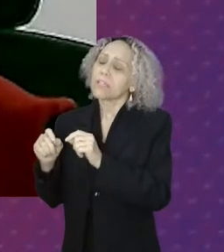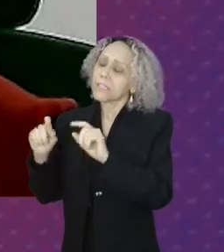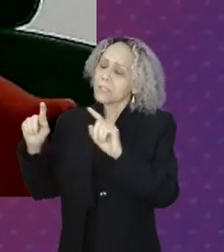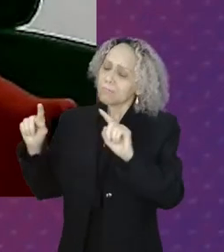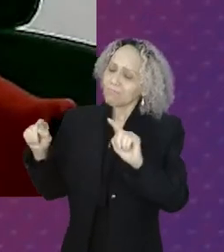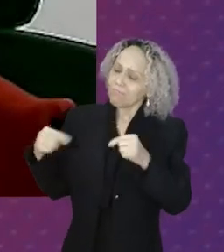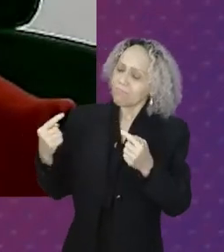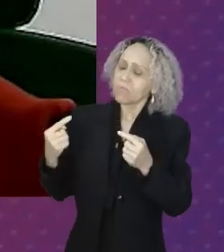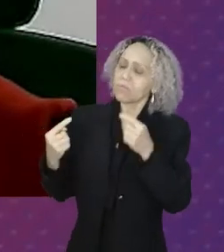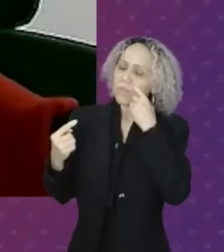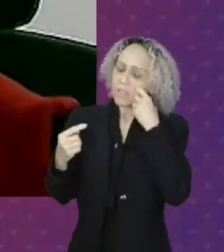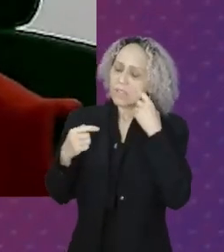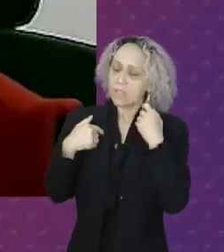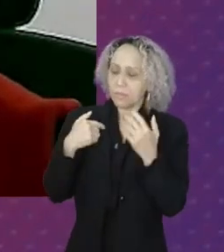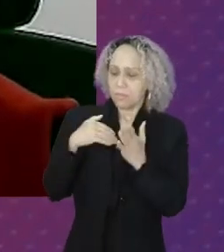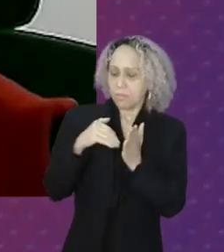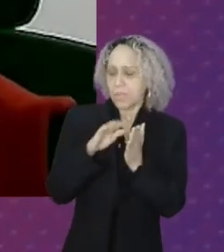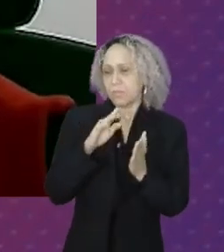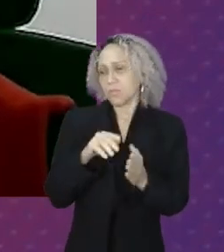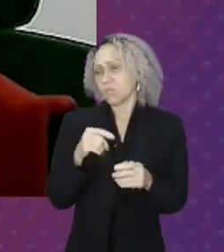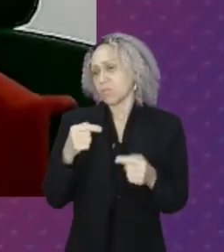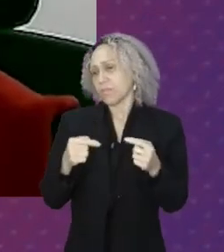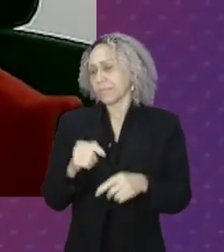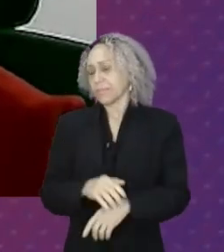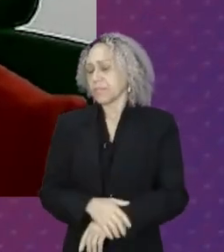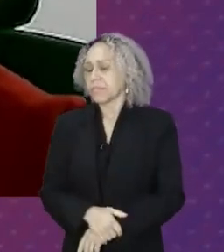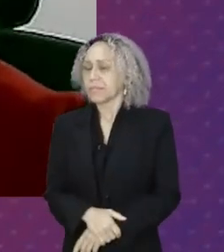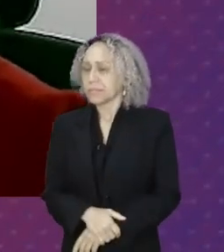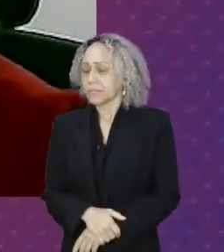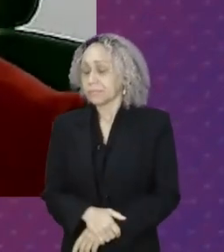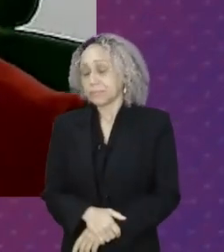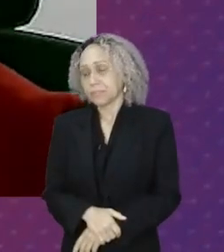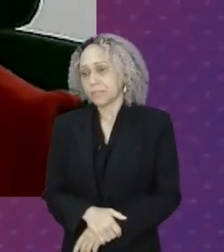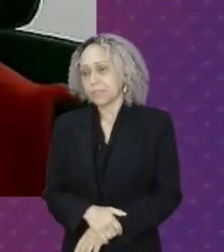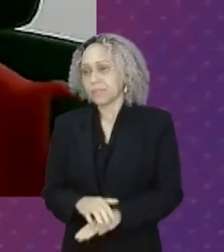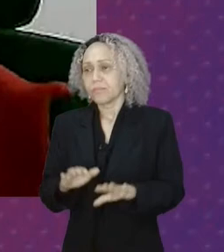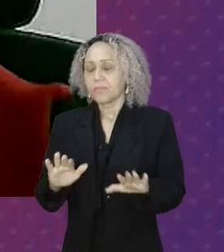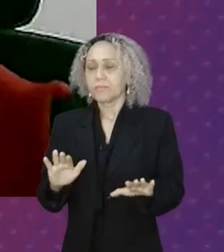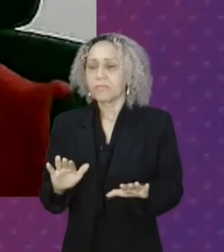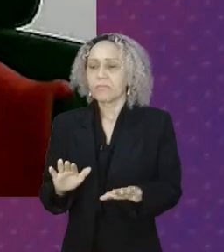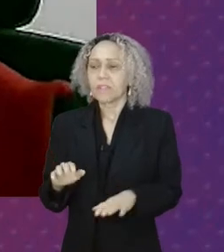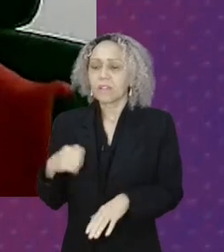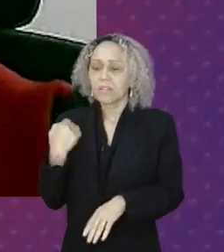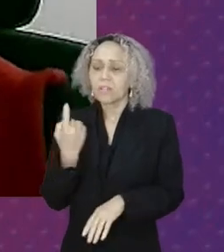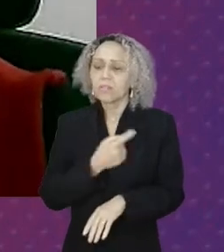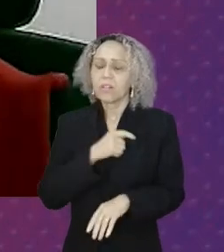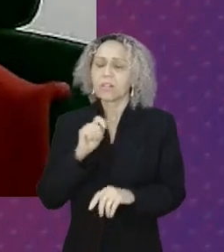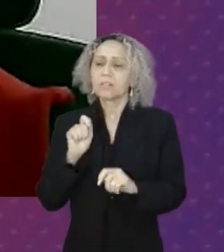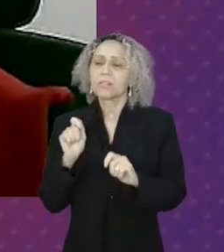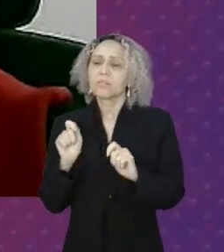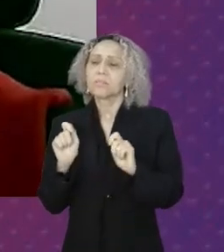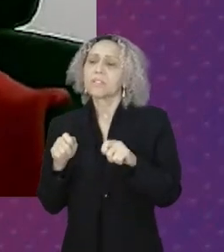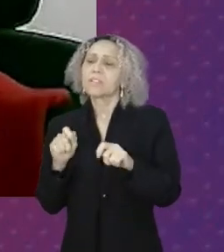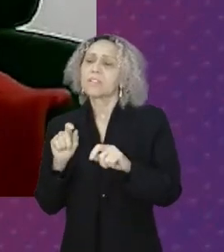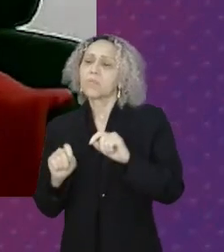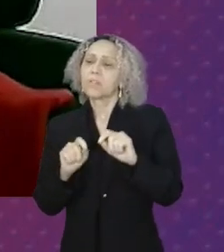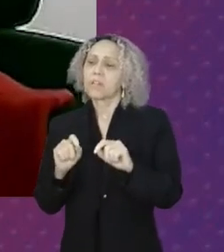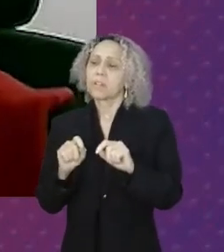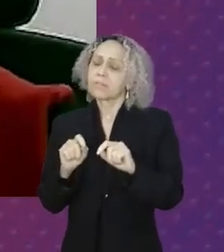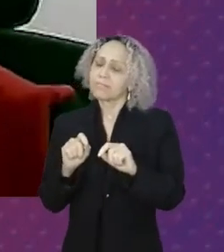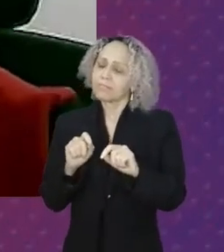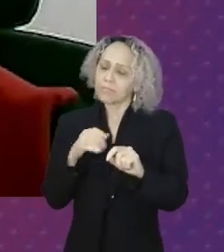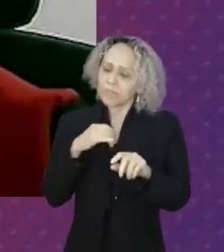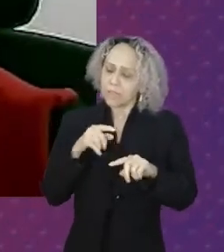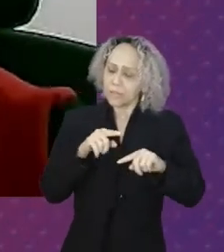violência política. E isso nós temos que fazer através dos mecanismos como esse que nós